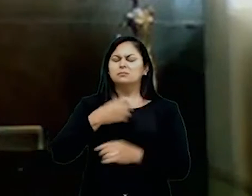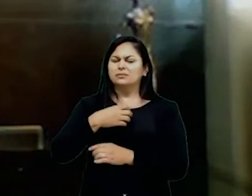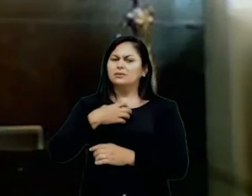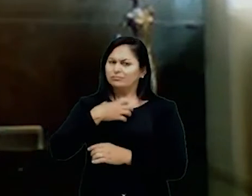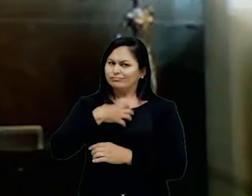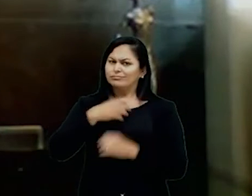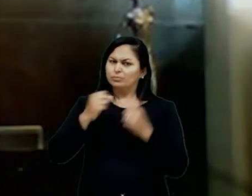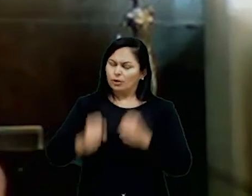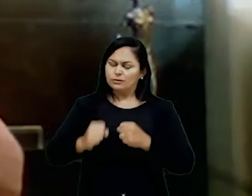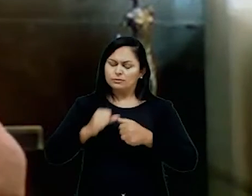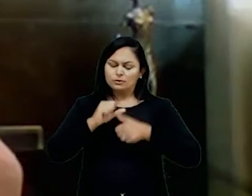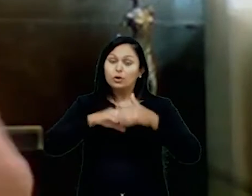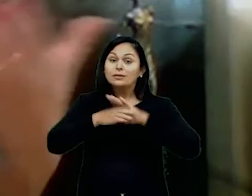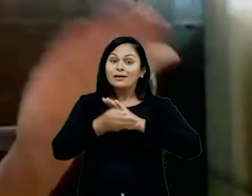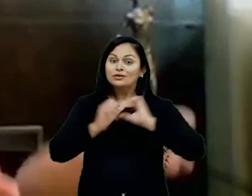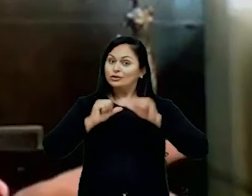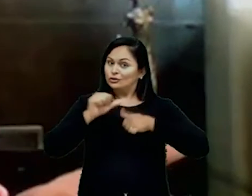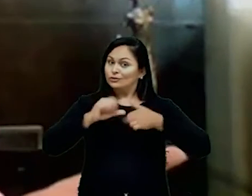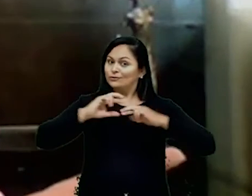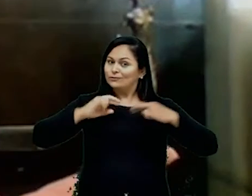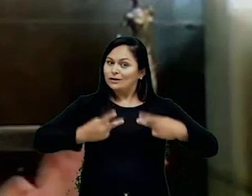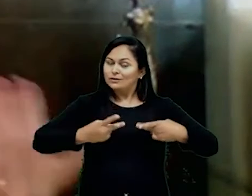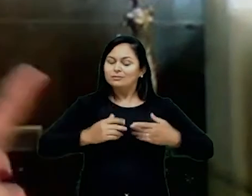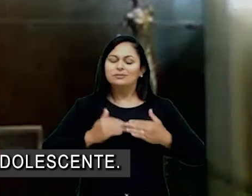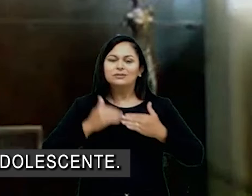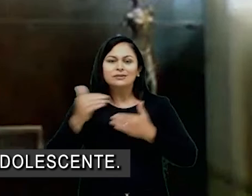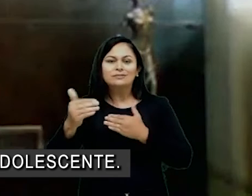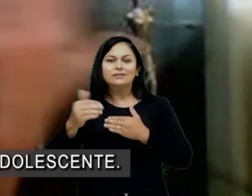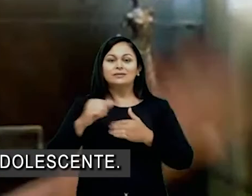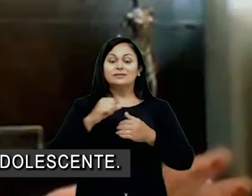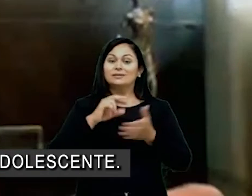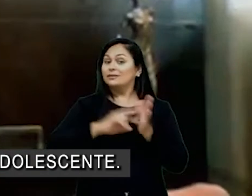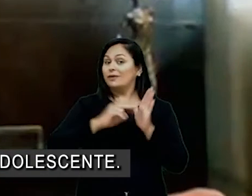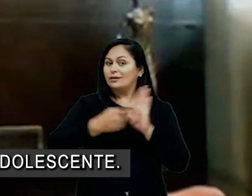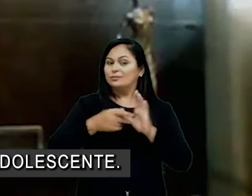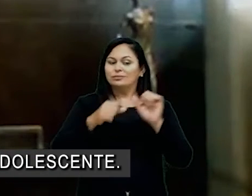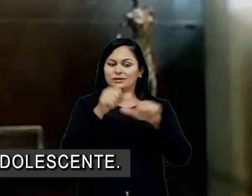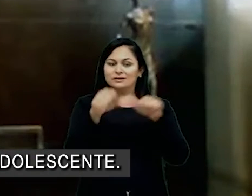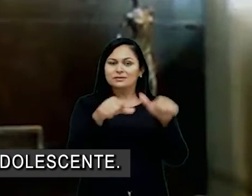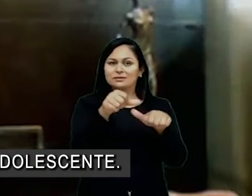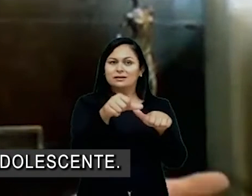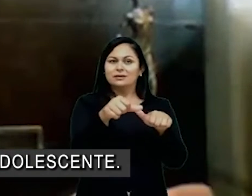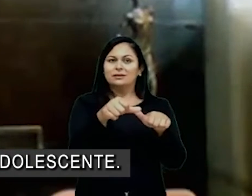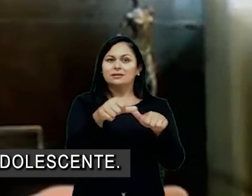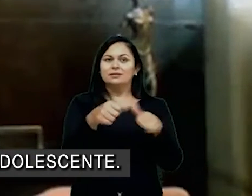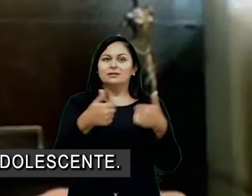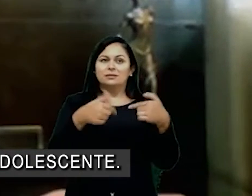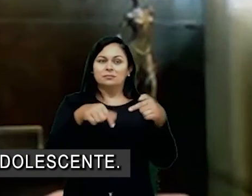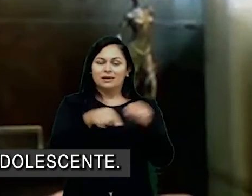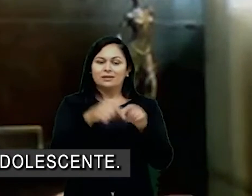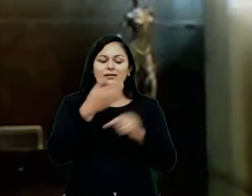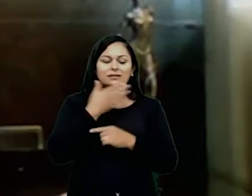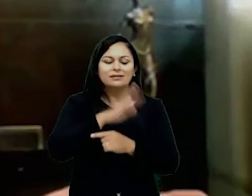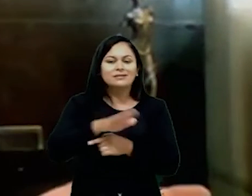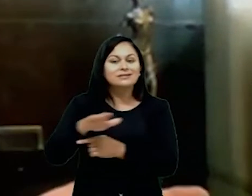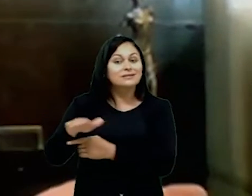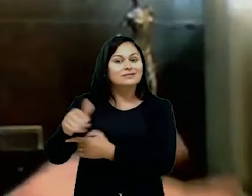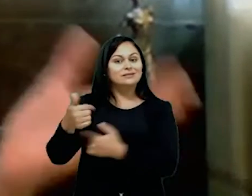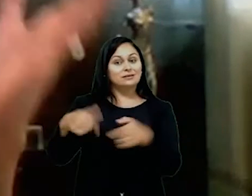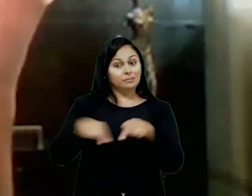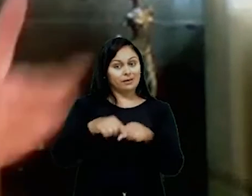a partir daí há uma mudança, uma mudança inclusive para a nossa criança e para o nosso adolescente.